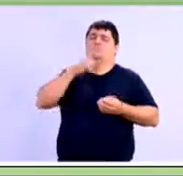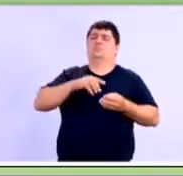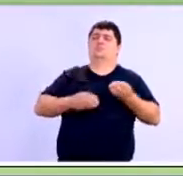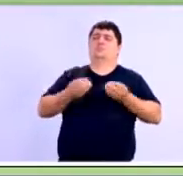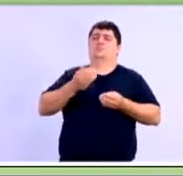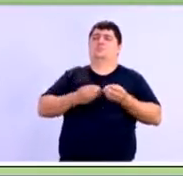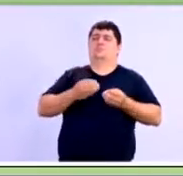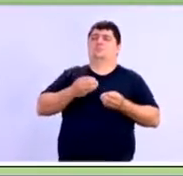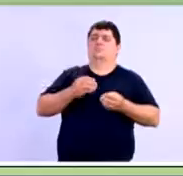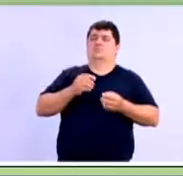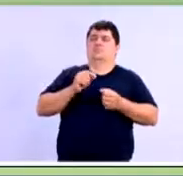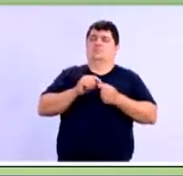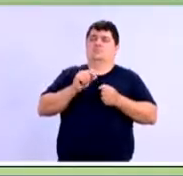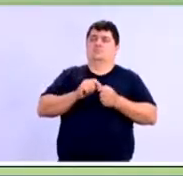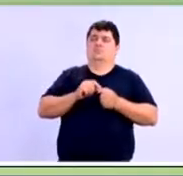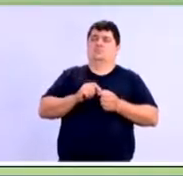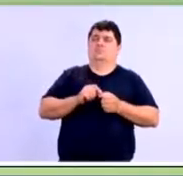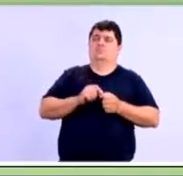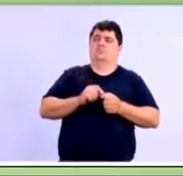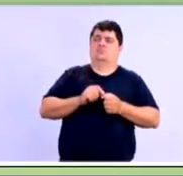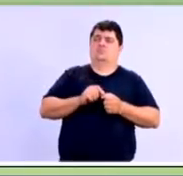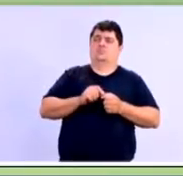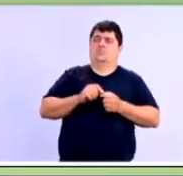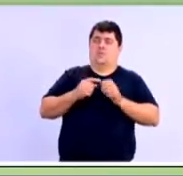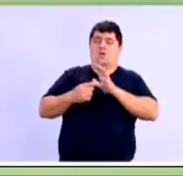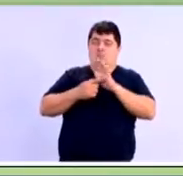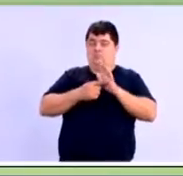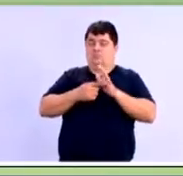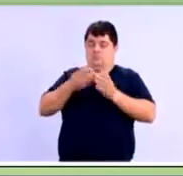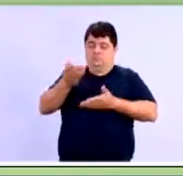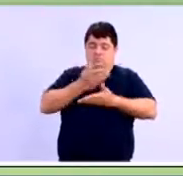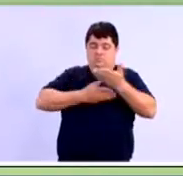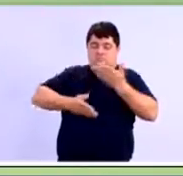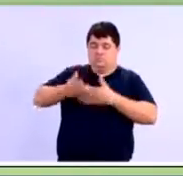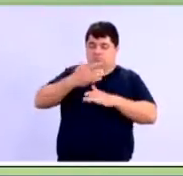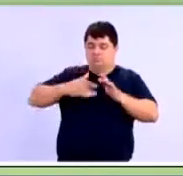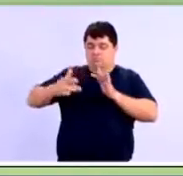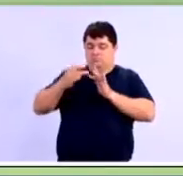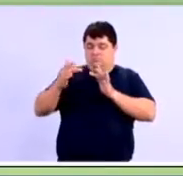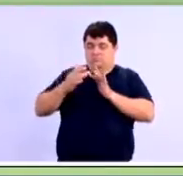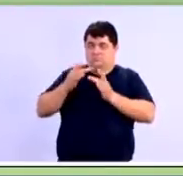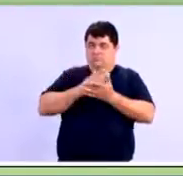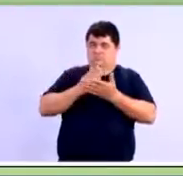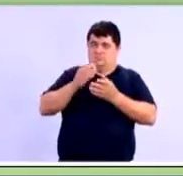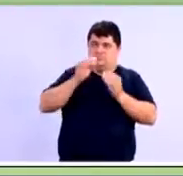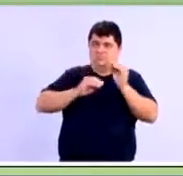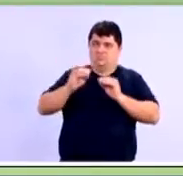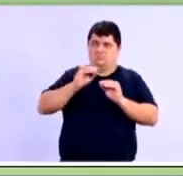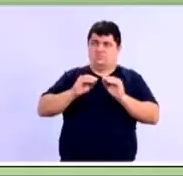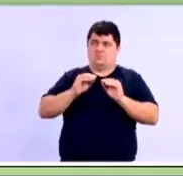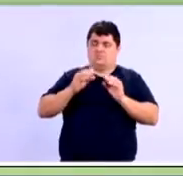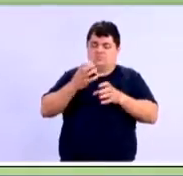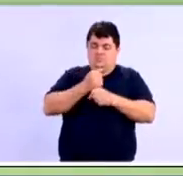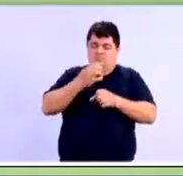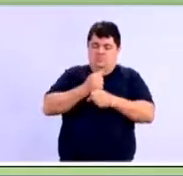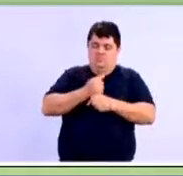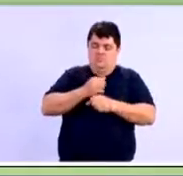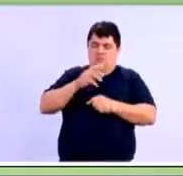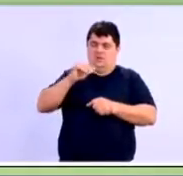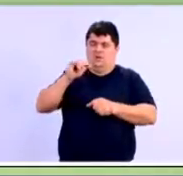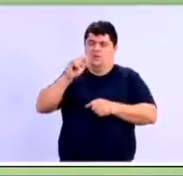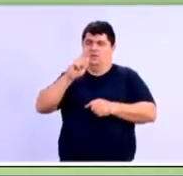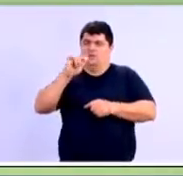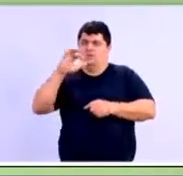forma, fazendo isso. Ó. Para apresentarmos essa relação, vamos inicialmente inserir o cálculo do giro